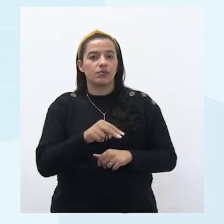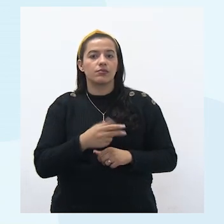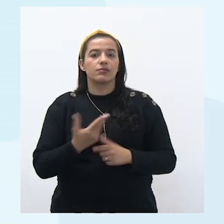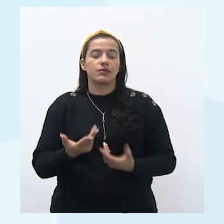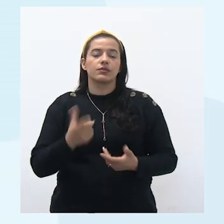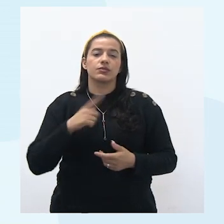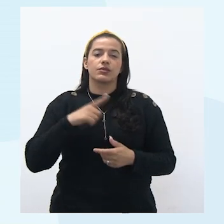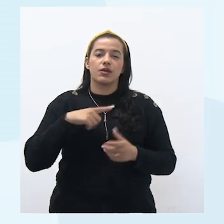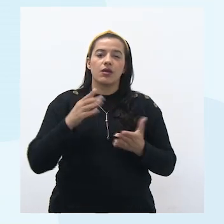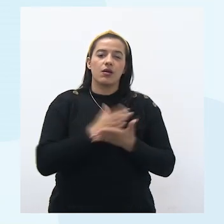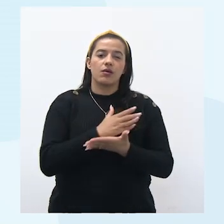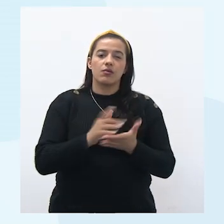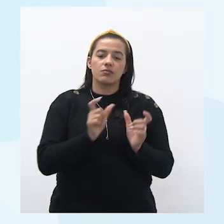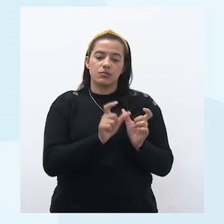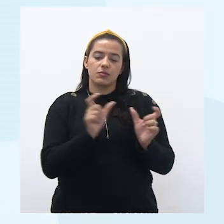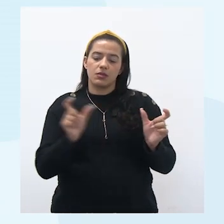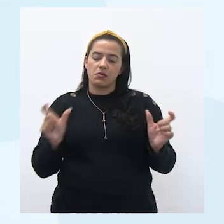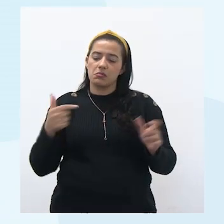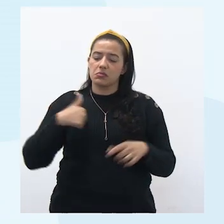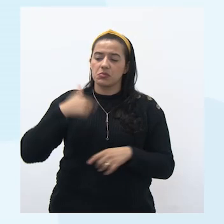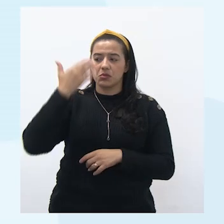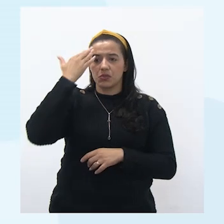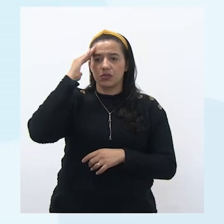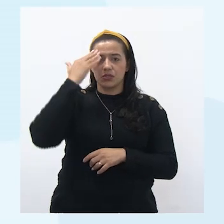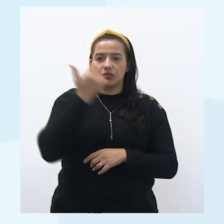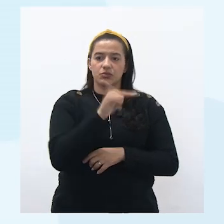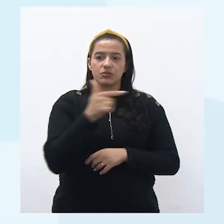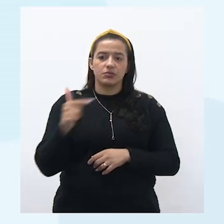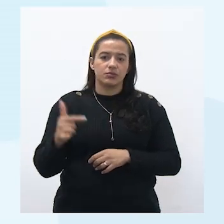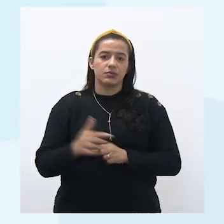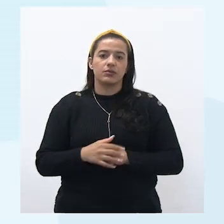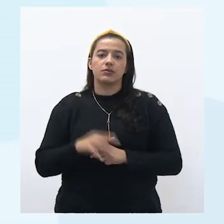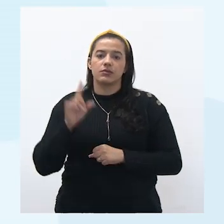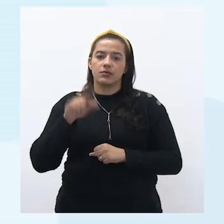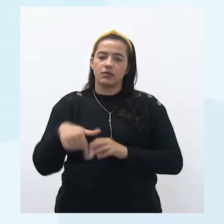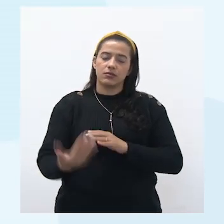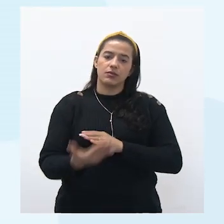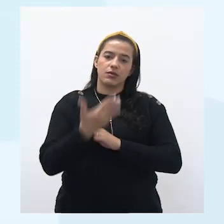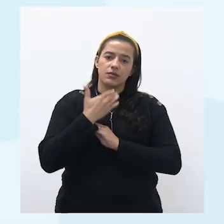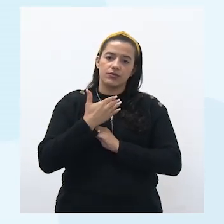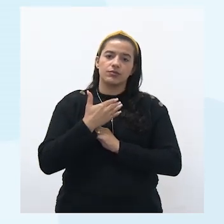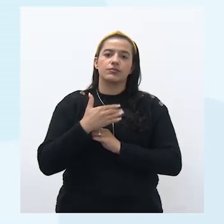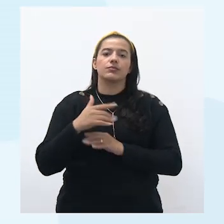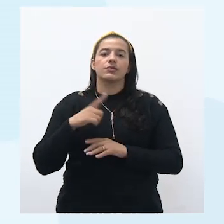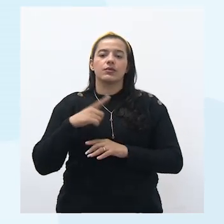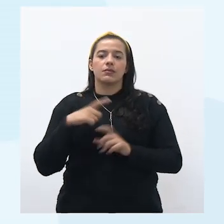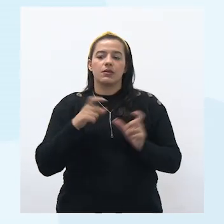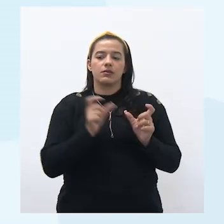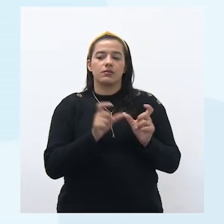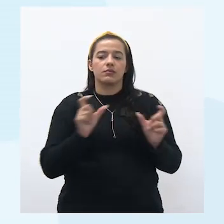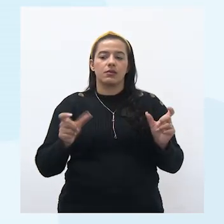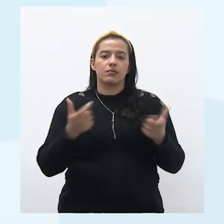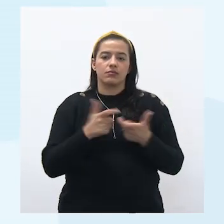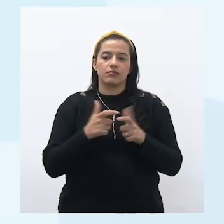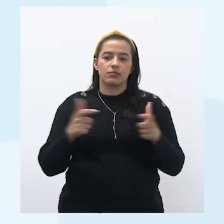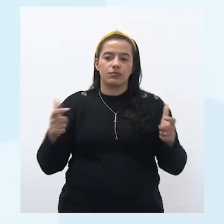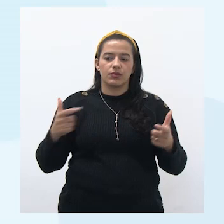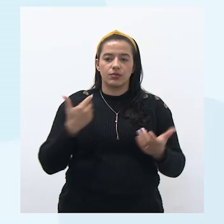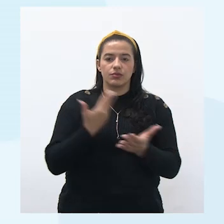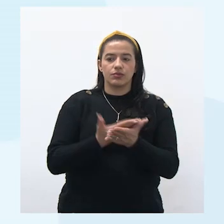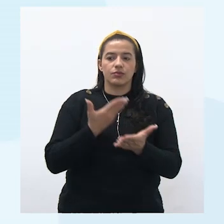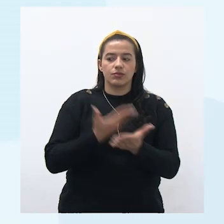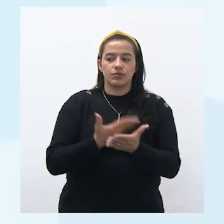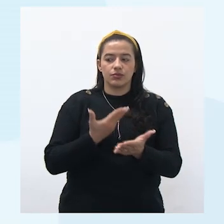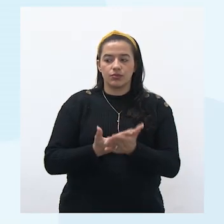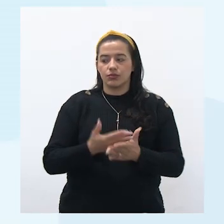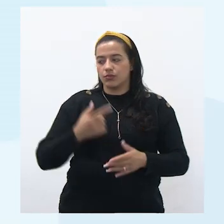tinha umas palavras lá que eu não entendi, professor. Aí também ajuda, né, nessa ampliação do repertório do nosso estudante, abrir